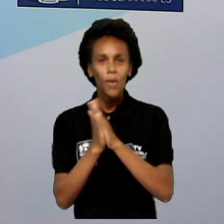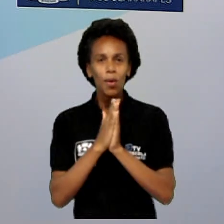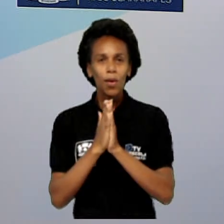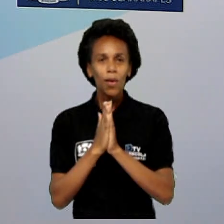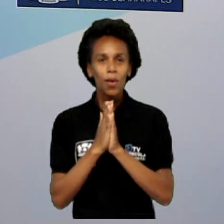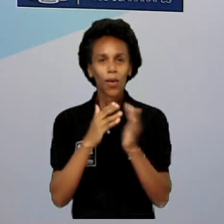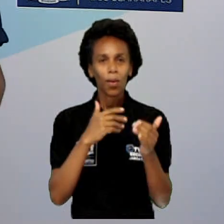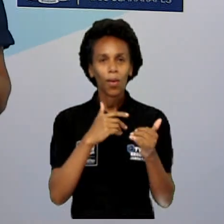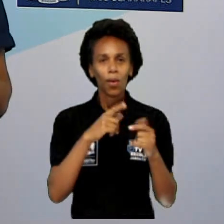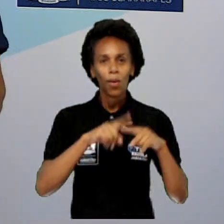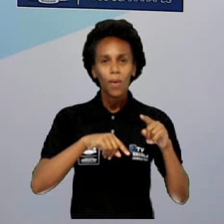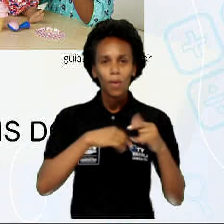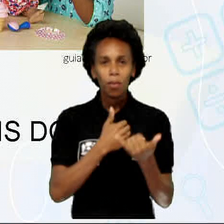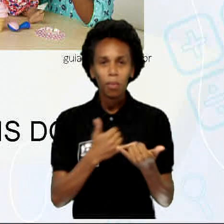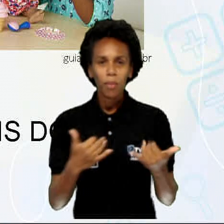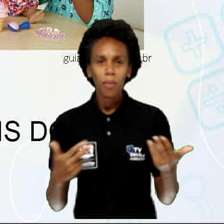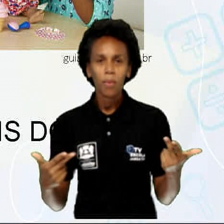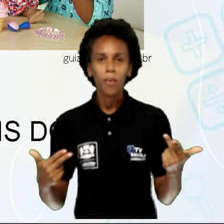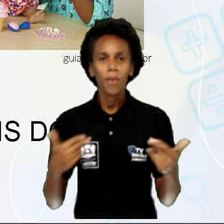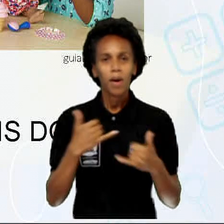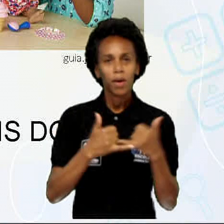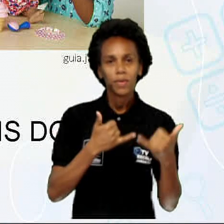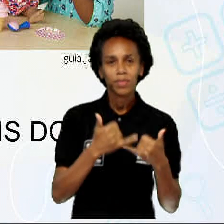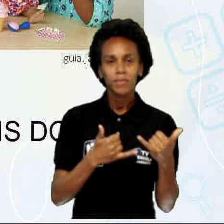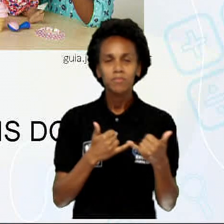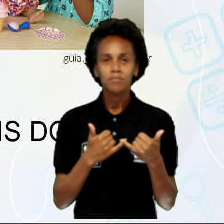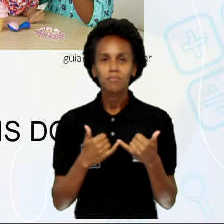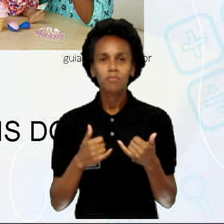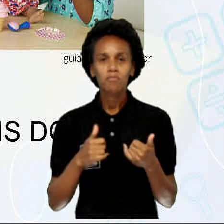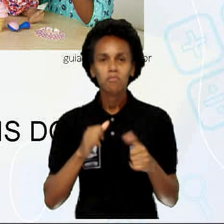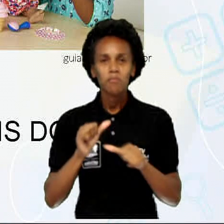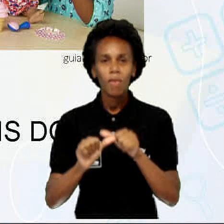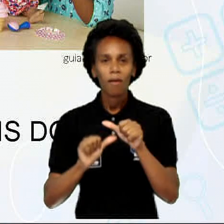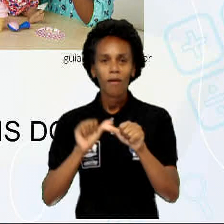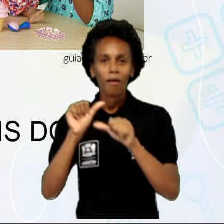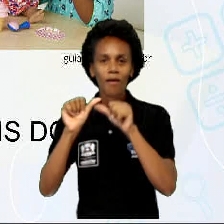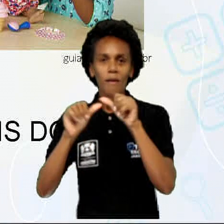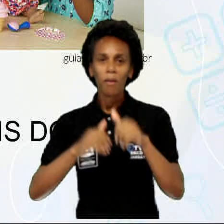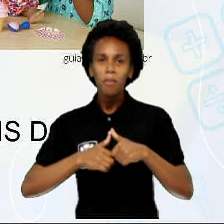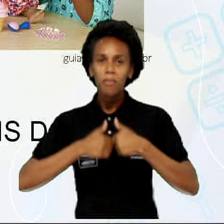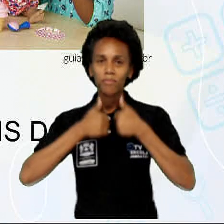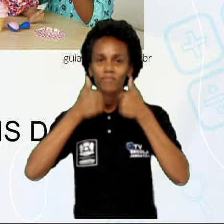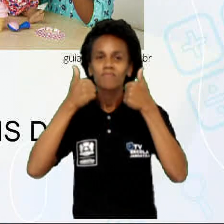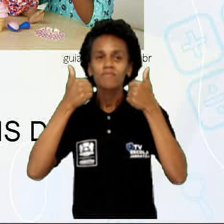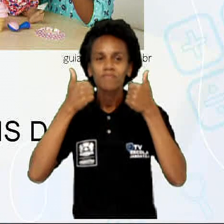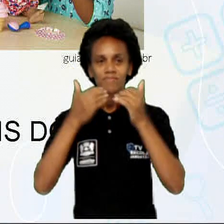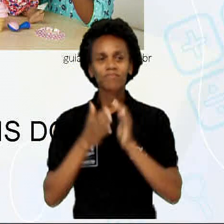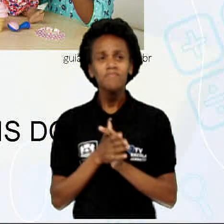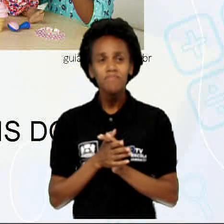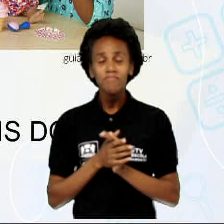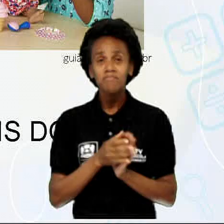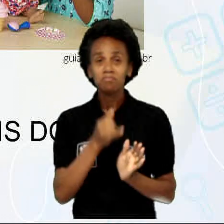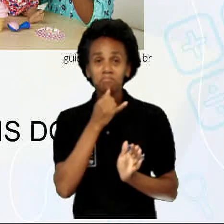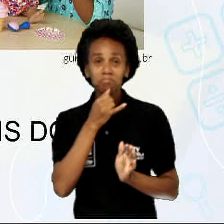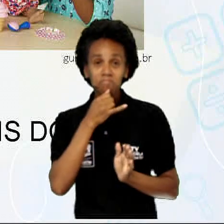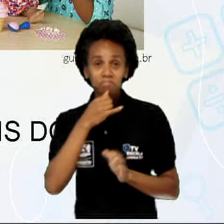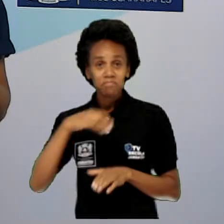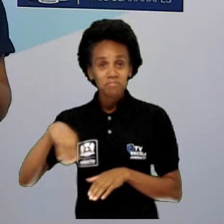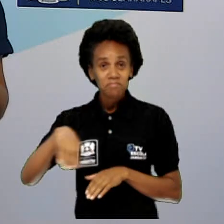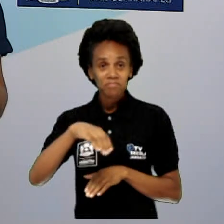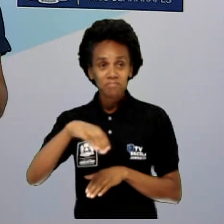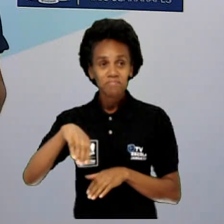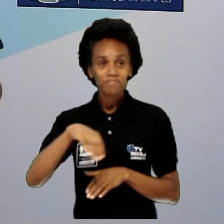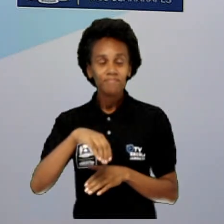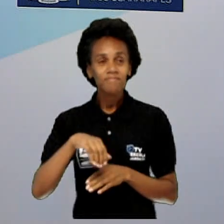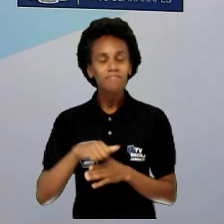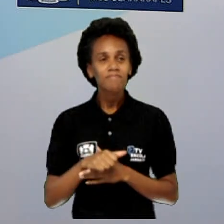o exemplo do carrinho. Esse primeiro carrinho aqui da foto preto e branco é o famoso carrinho de rolemã,